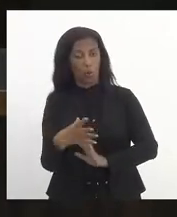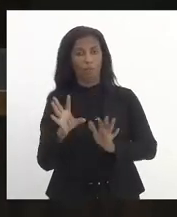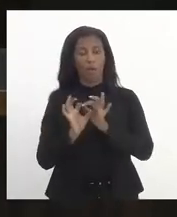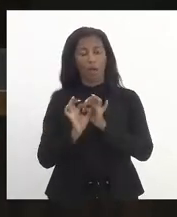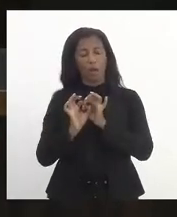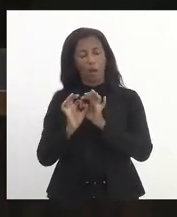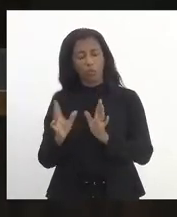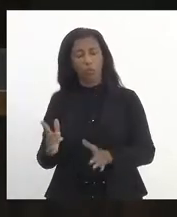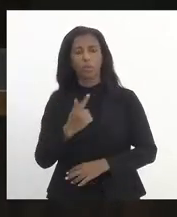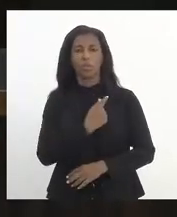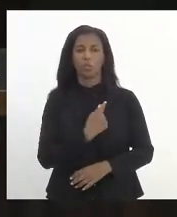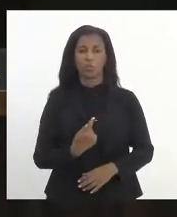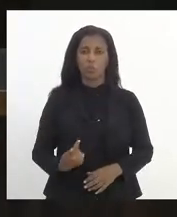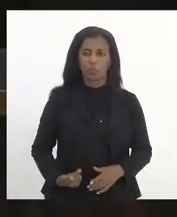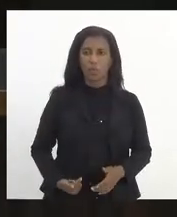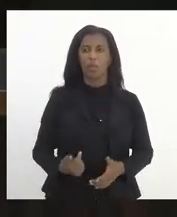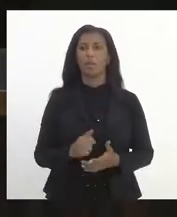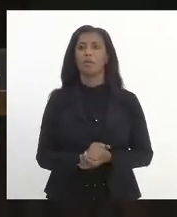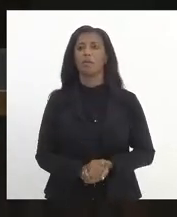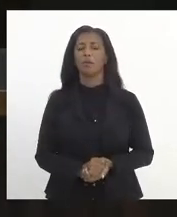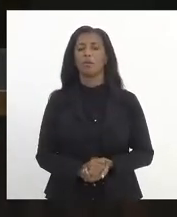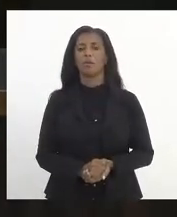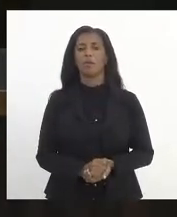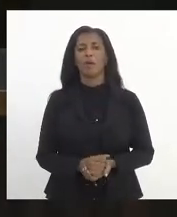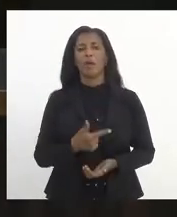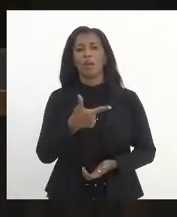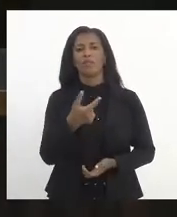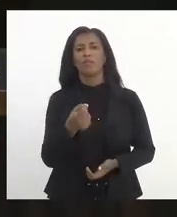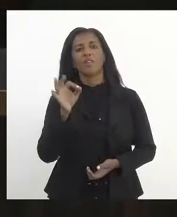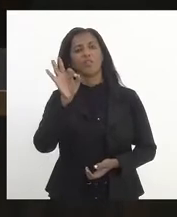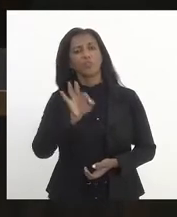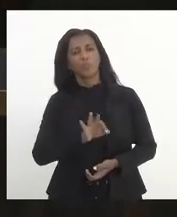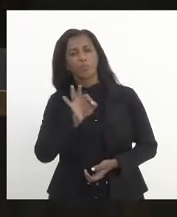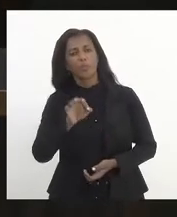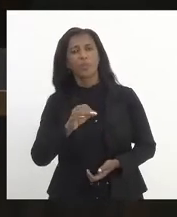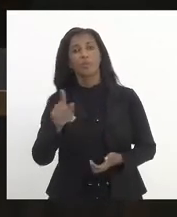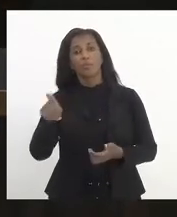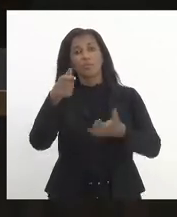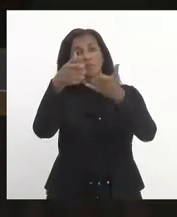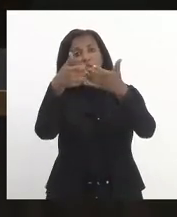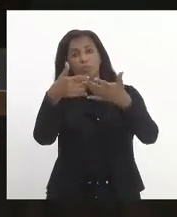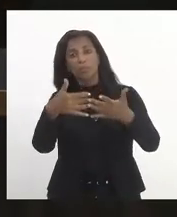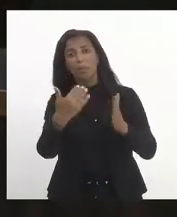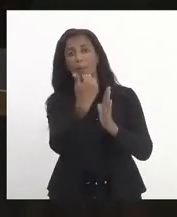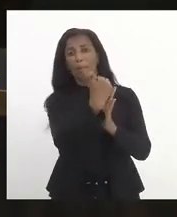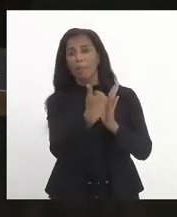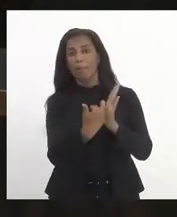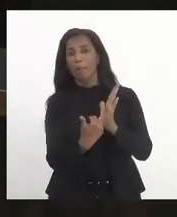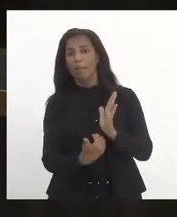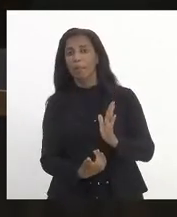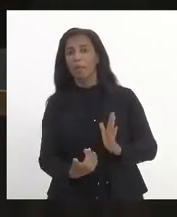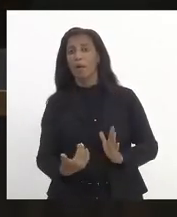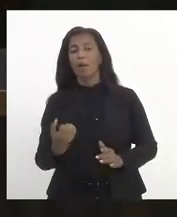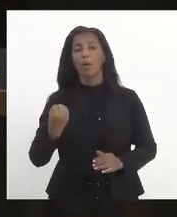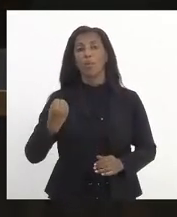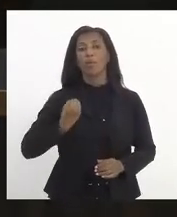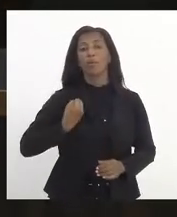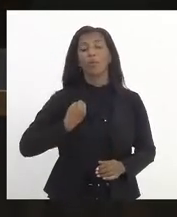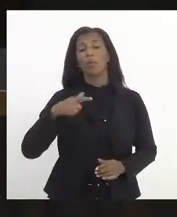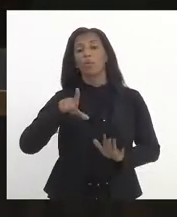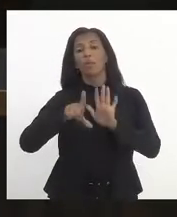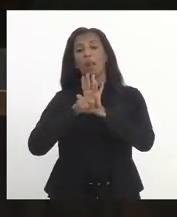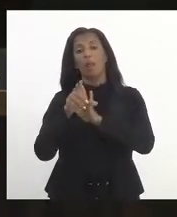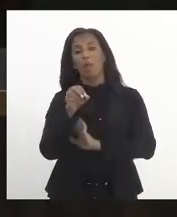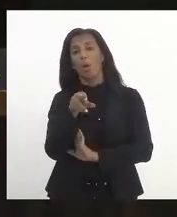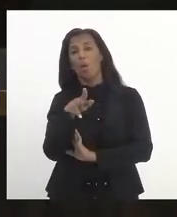governo a majorar em 20%, pronto. Não vai citar nome, número de lei orgânica de